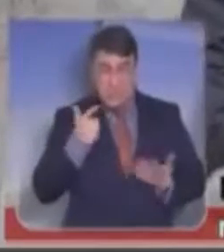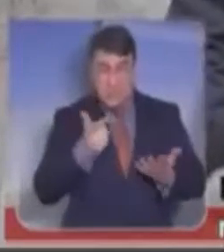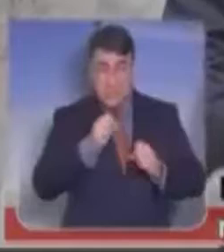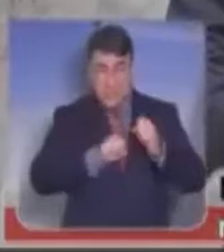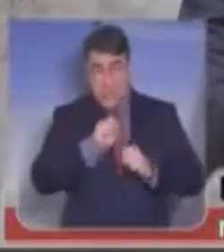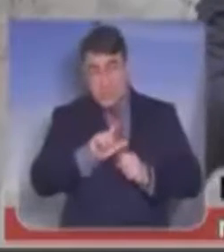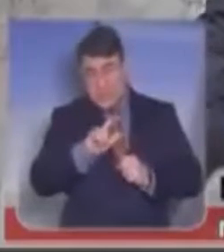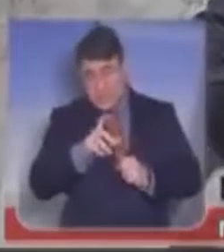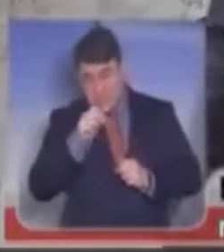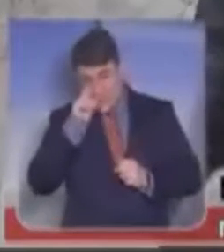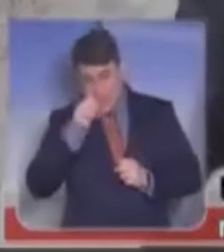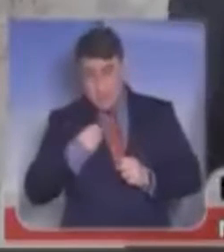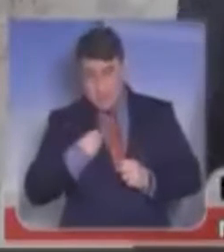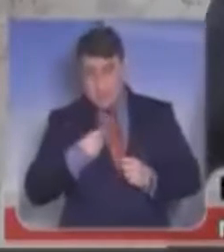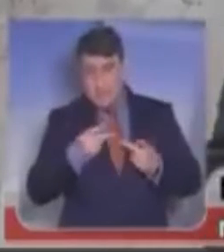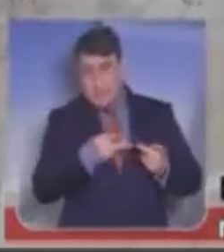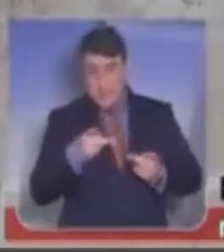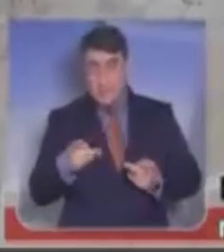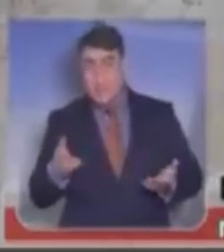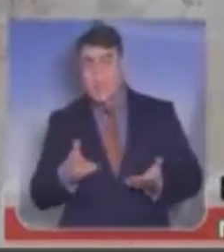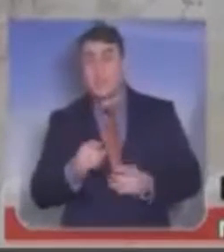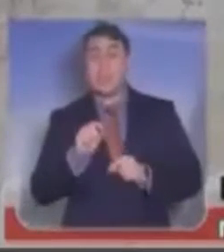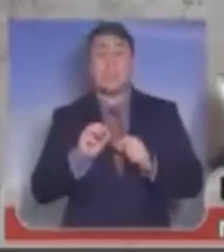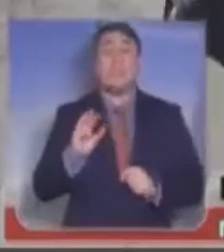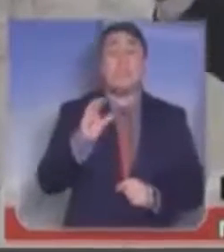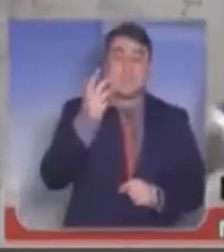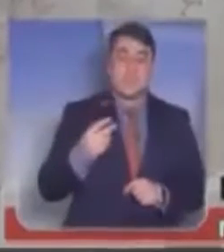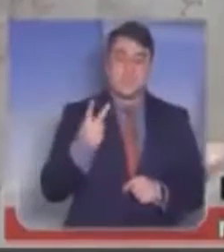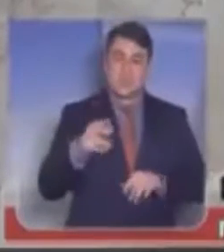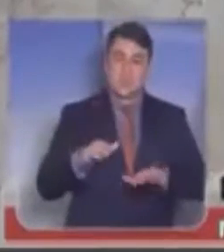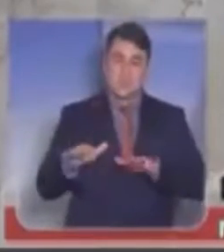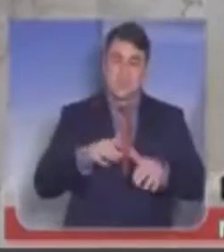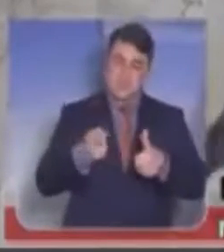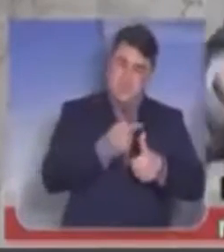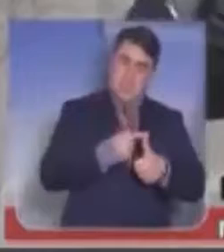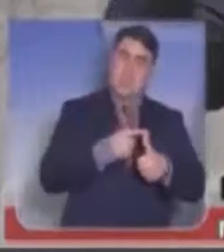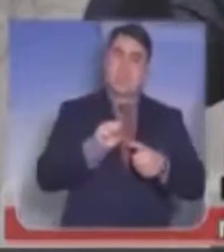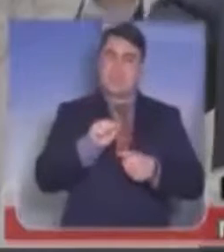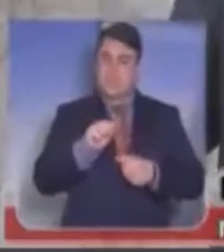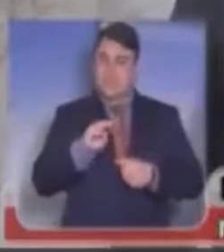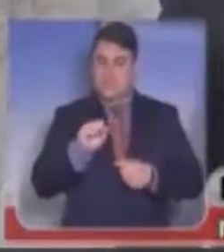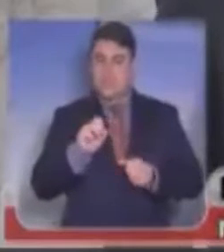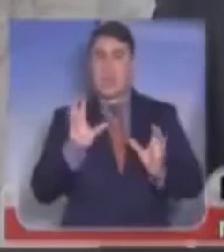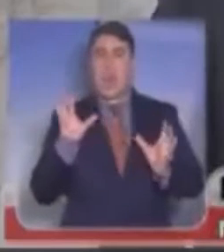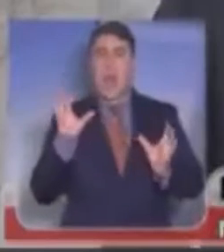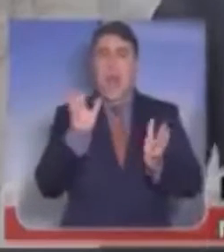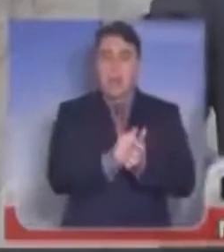chutão que estão visitando os gabinetes que vai acontecer dois movimentos primeiro a saber se vai abocanhar